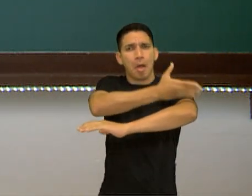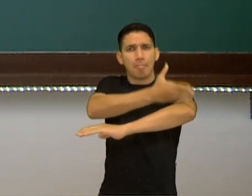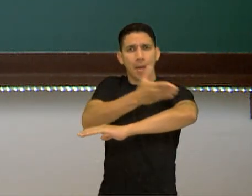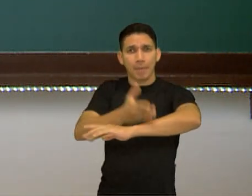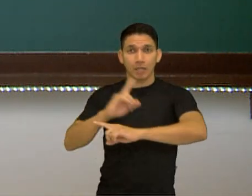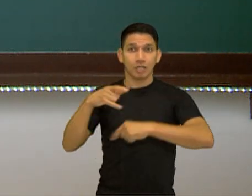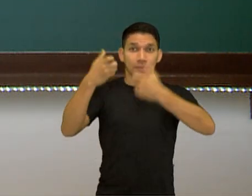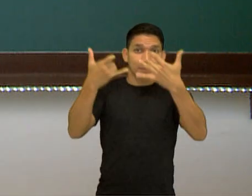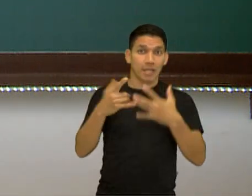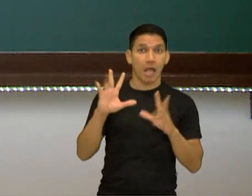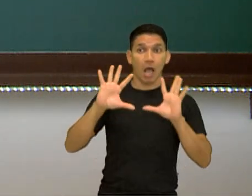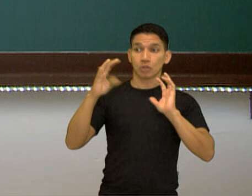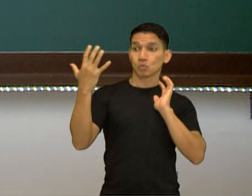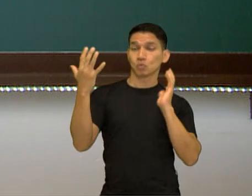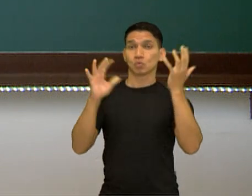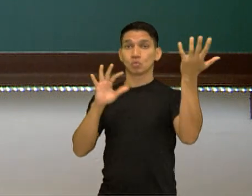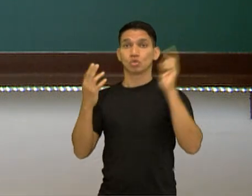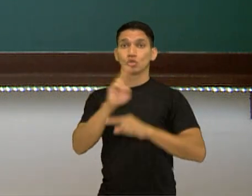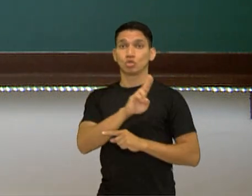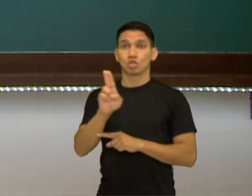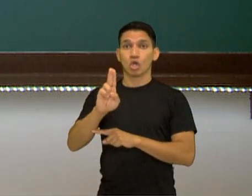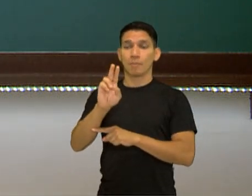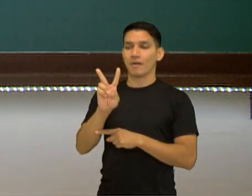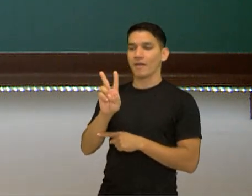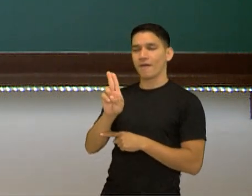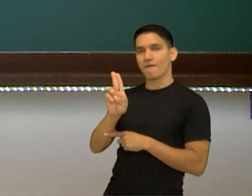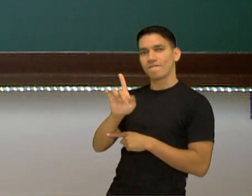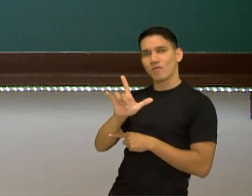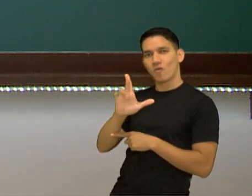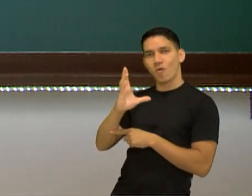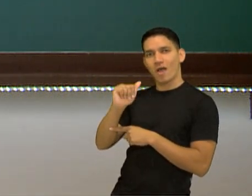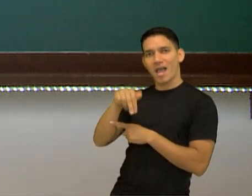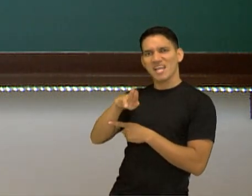falar sobre um fenômeno chamado de vulcanismo. E o